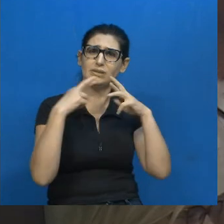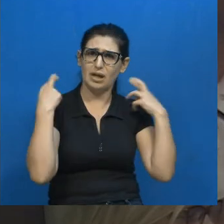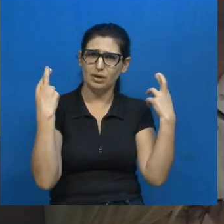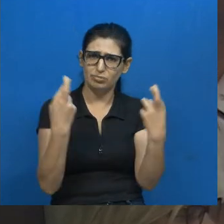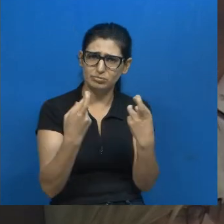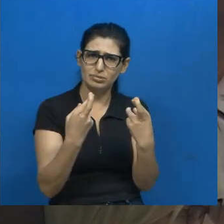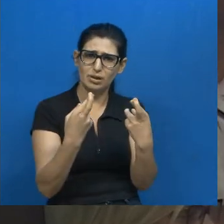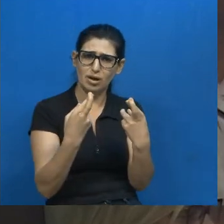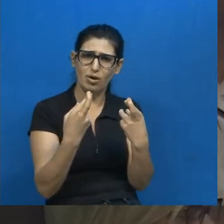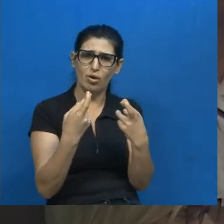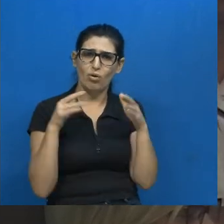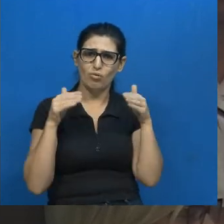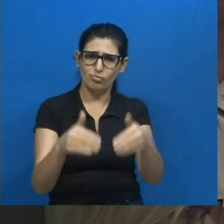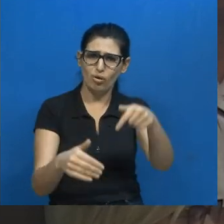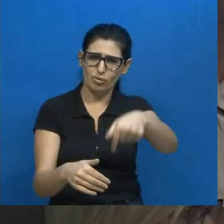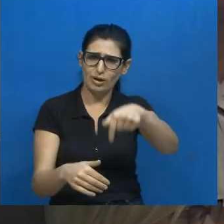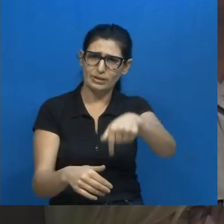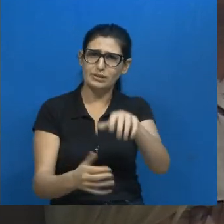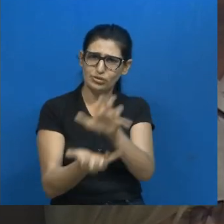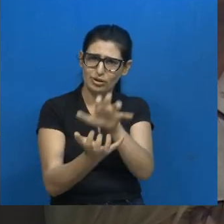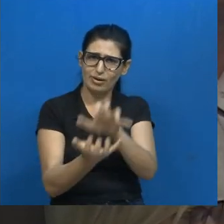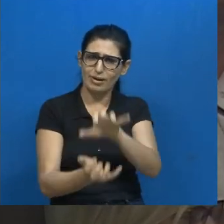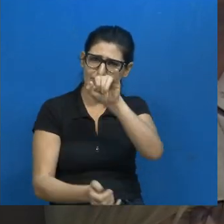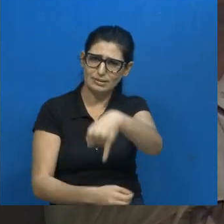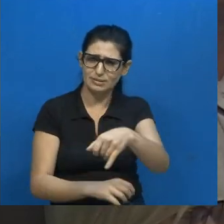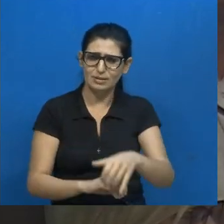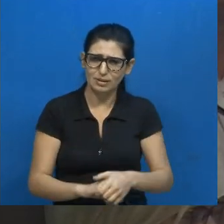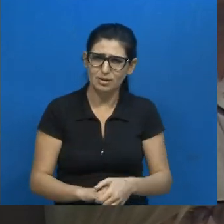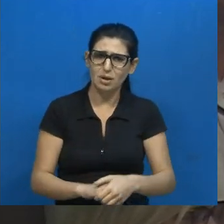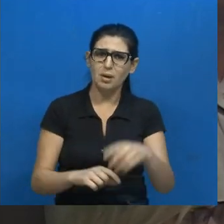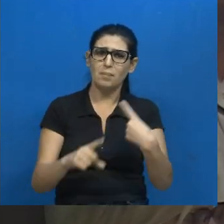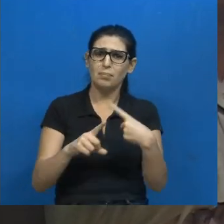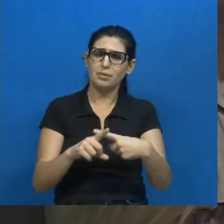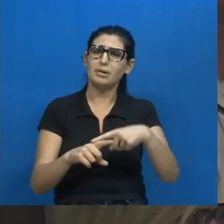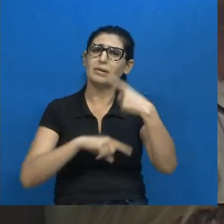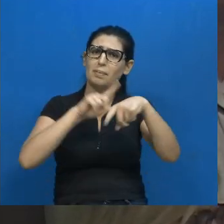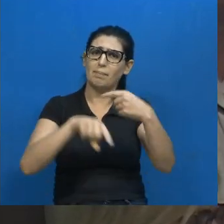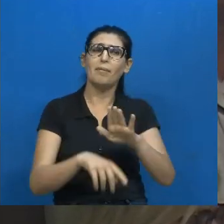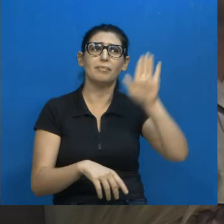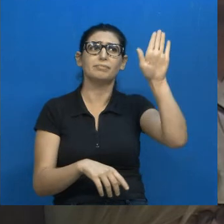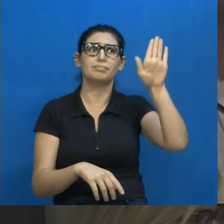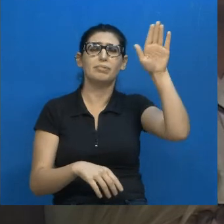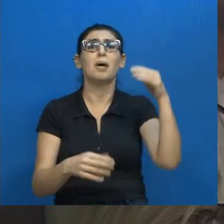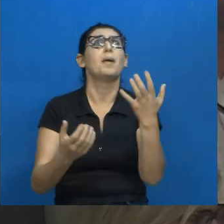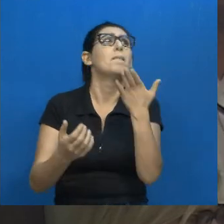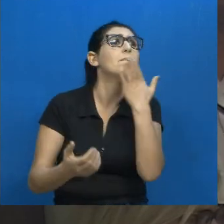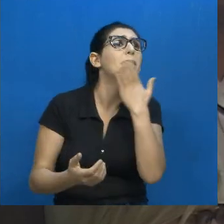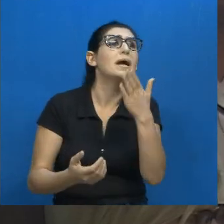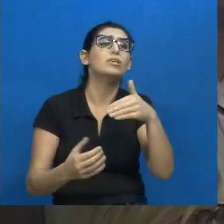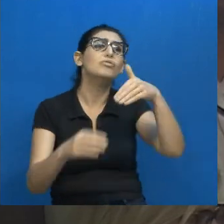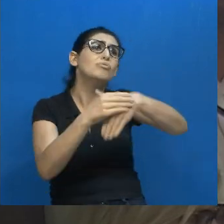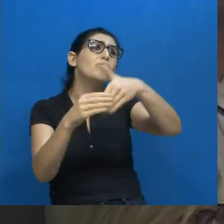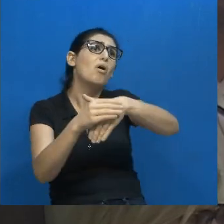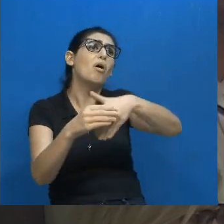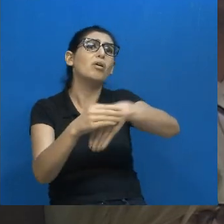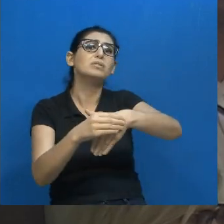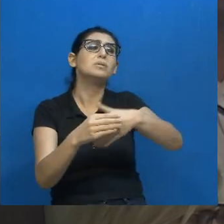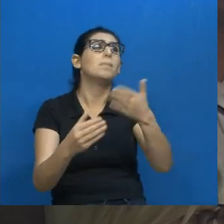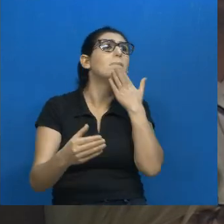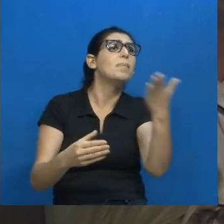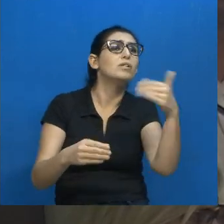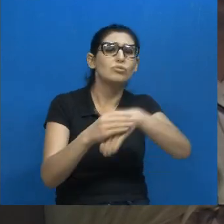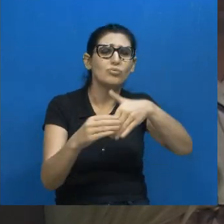sim, porque na hora de votar vai todo mundo para os bairros pedir voto e na hora de querer fazer diferença para o povo, para a